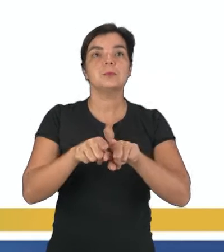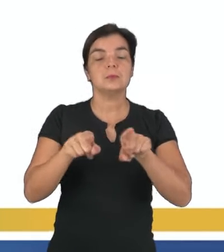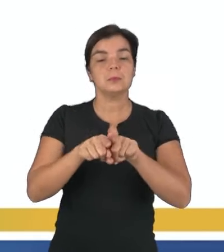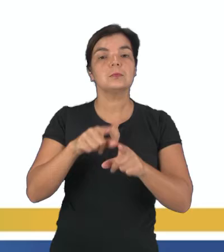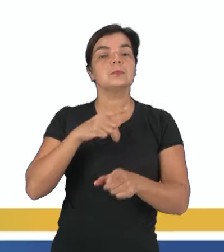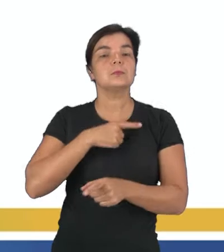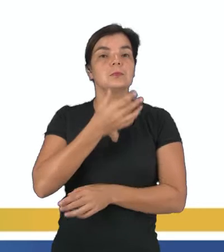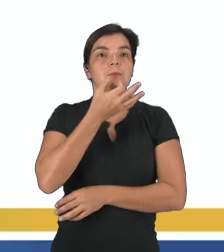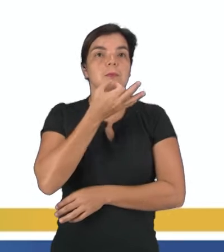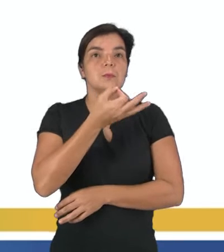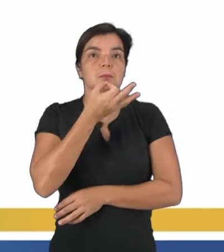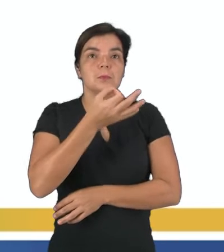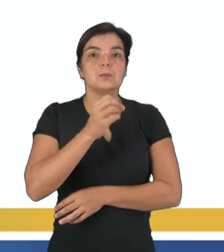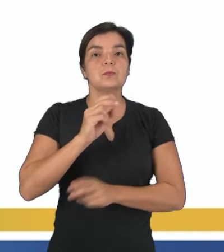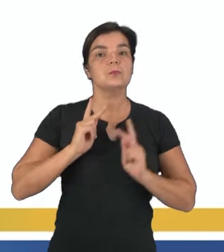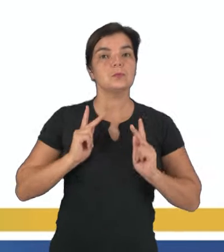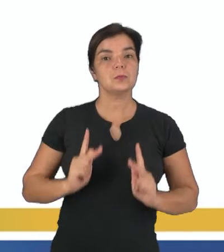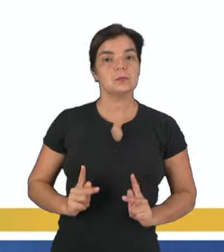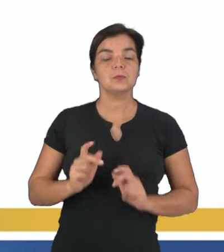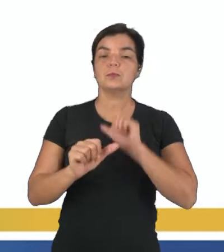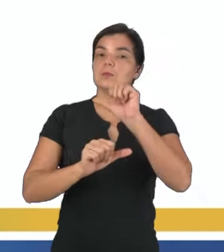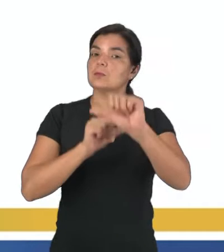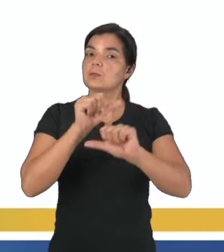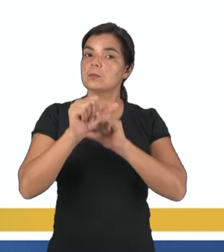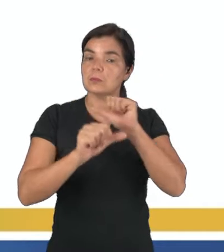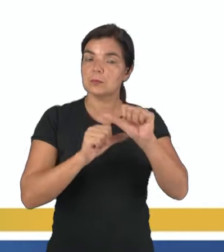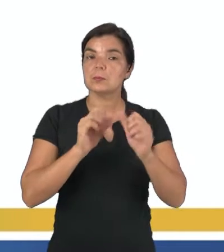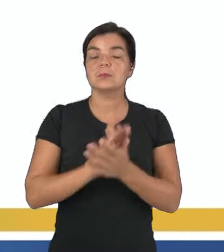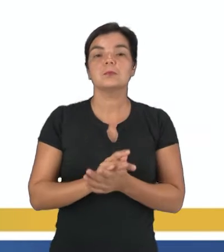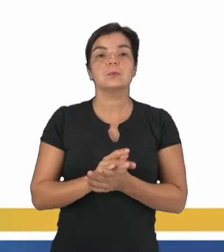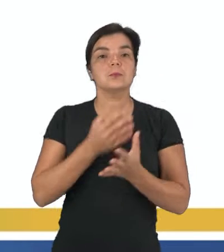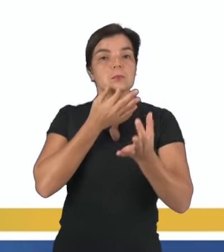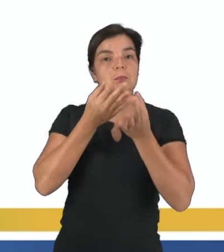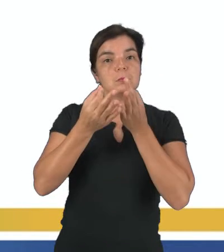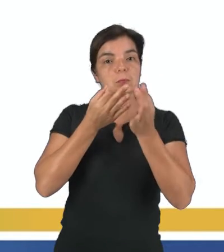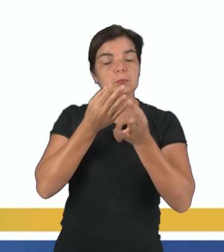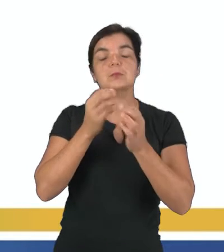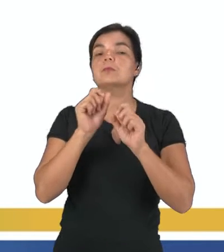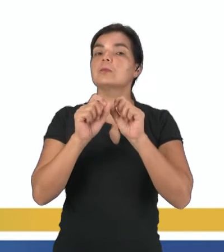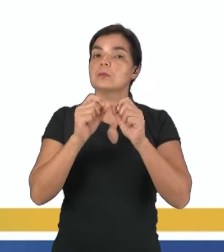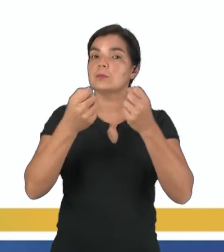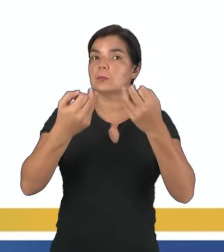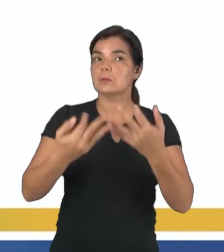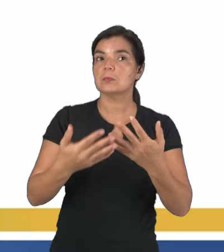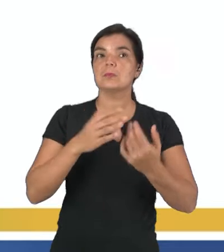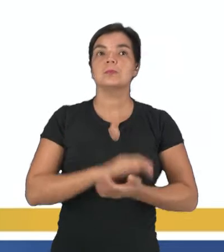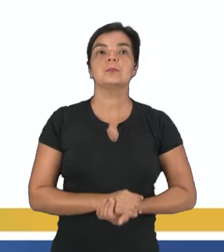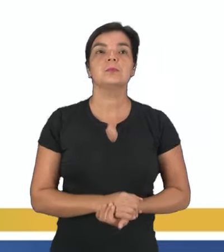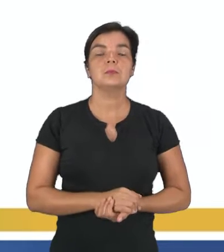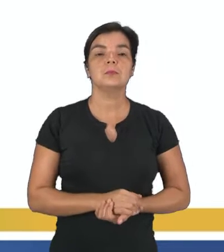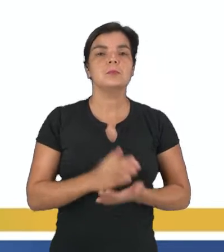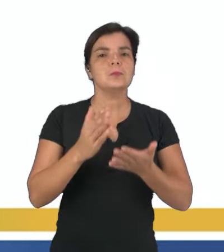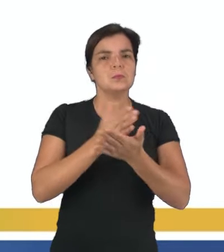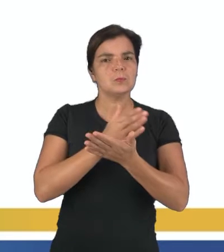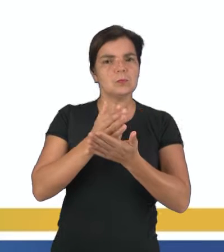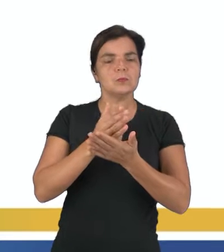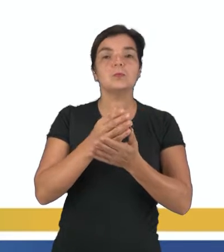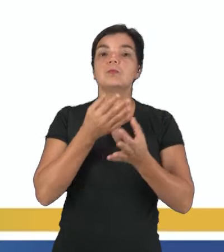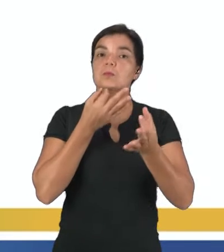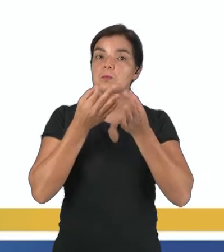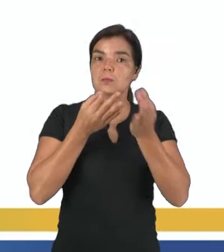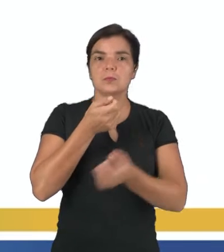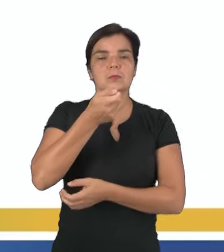tenha a opinião ou comportamento alterado, tá certo? Então a argumentação é basicamente isso aí. Um argumento